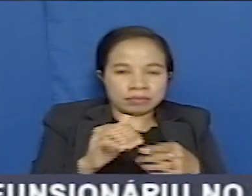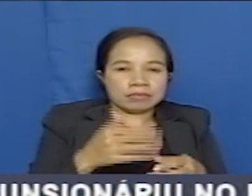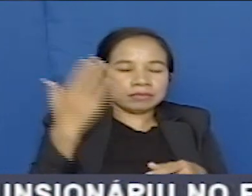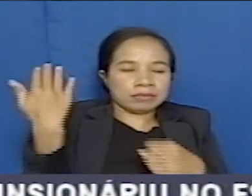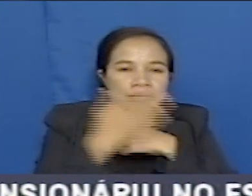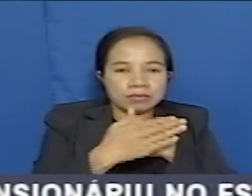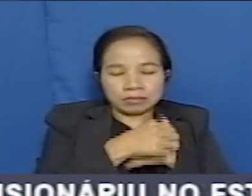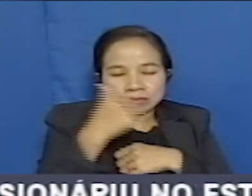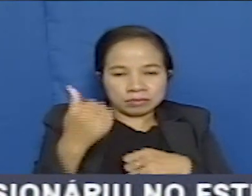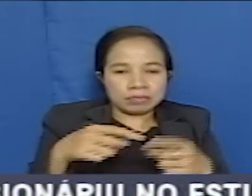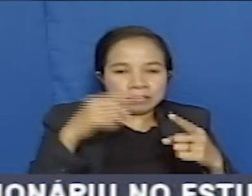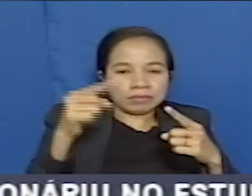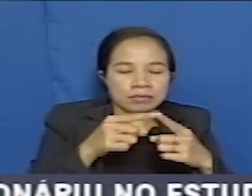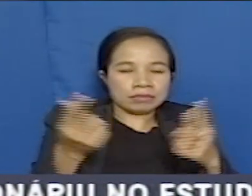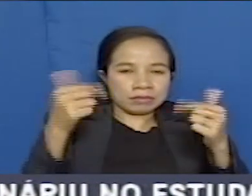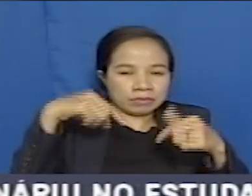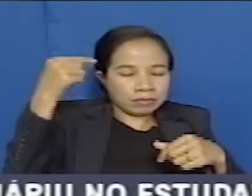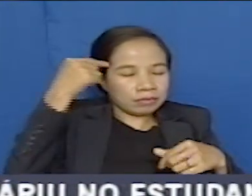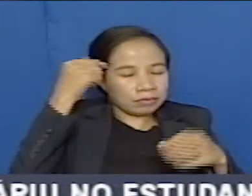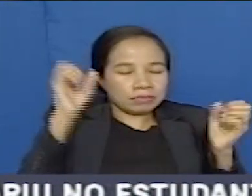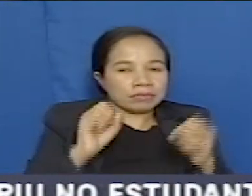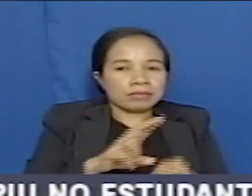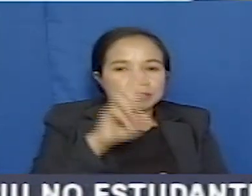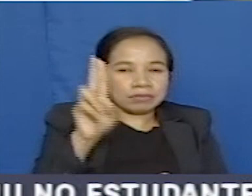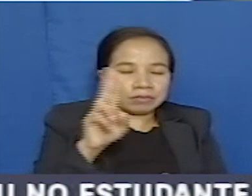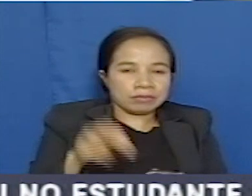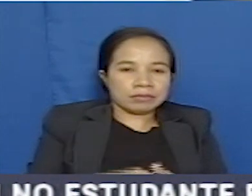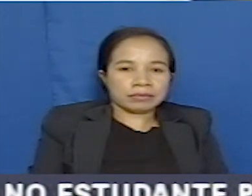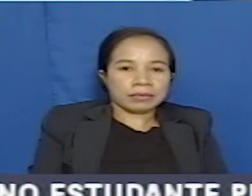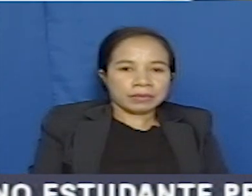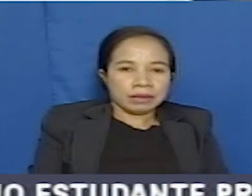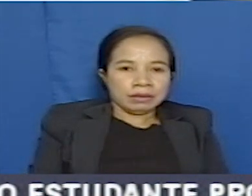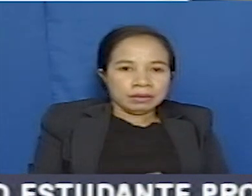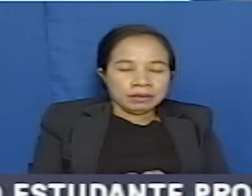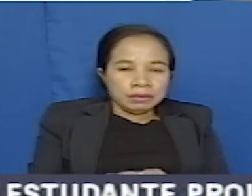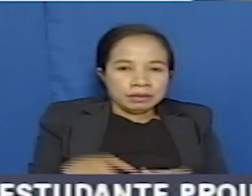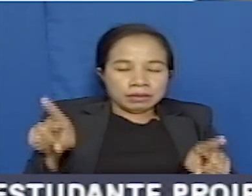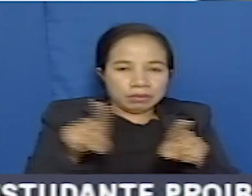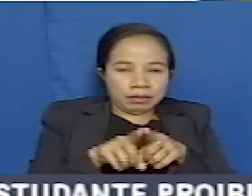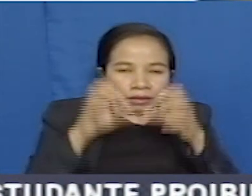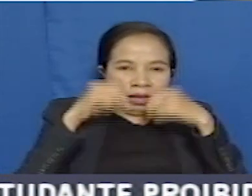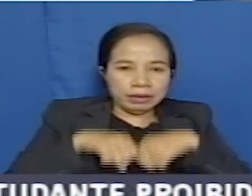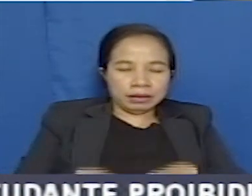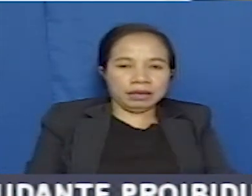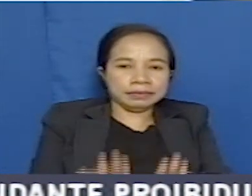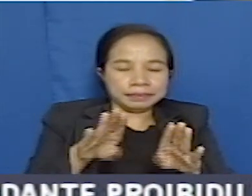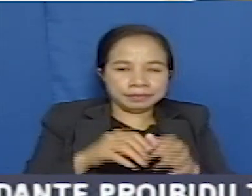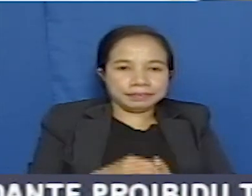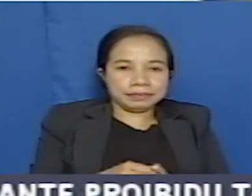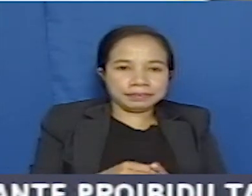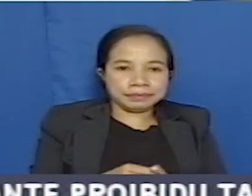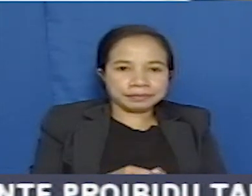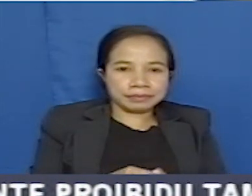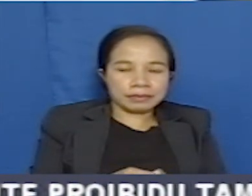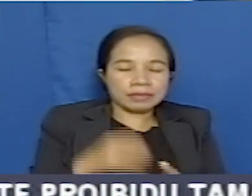Raílio, mas bem, o Anjira Fila, o governo a utiliza. A área marítima e a tripulante, Sira, neve que durante